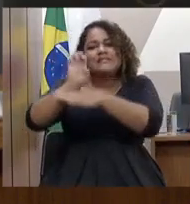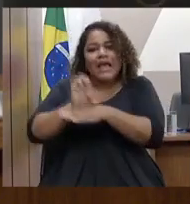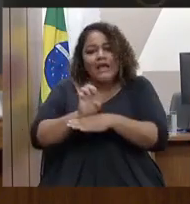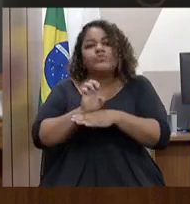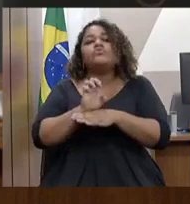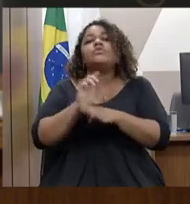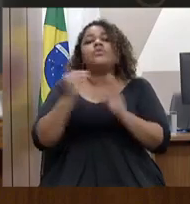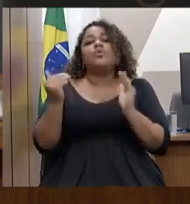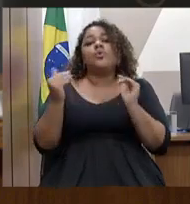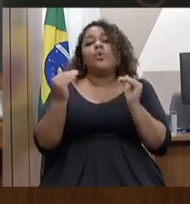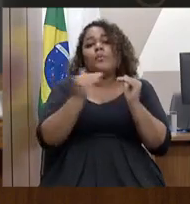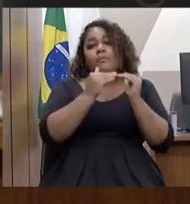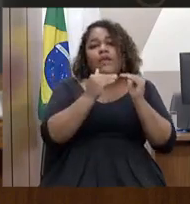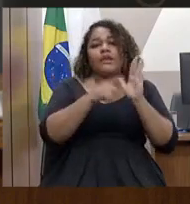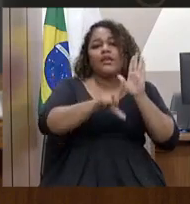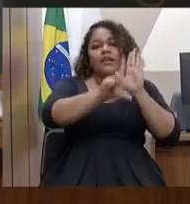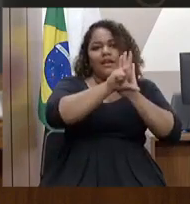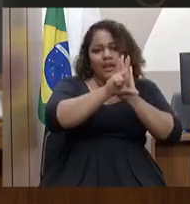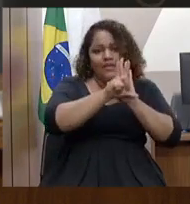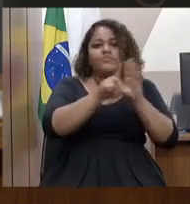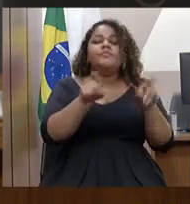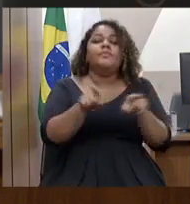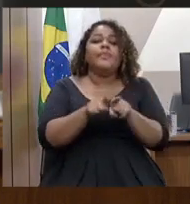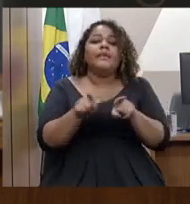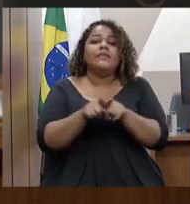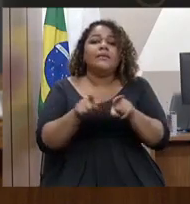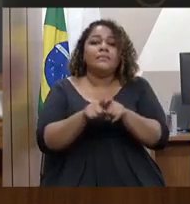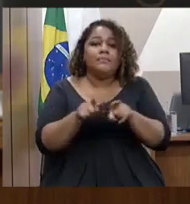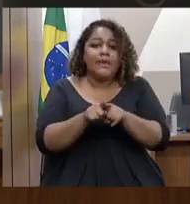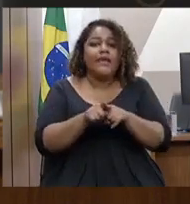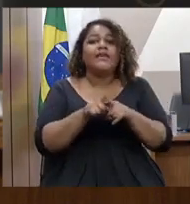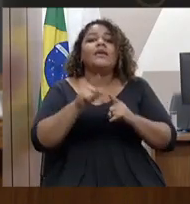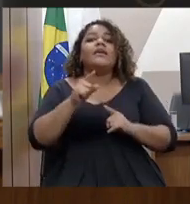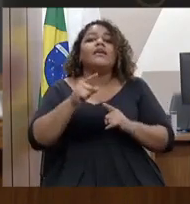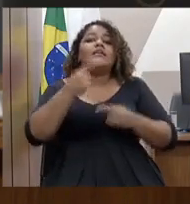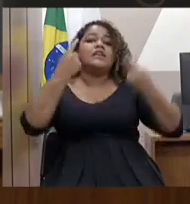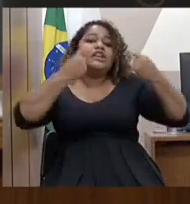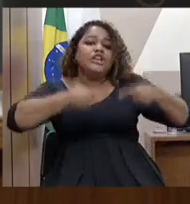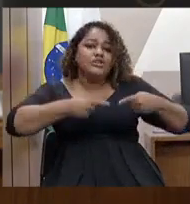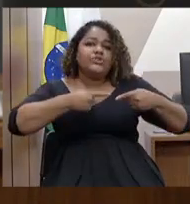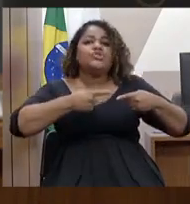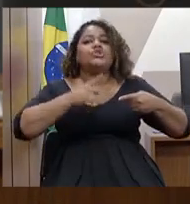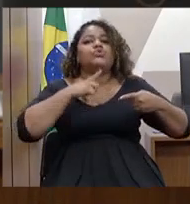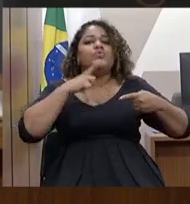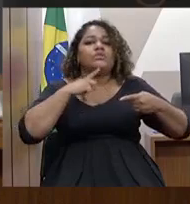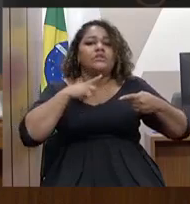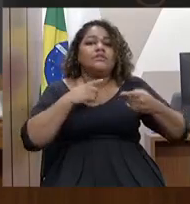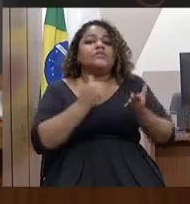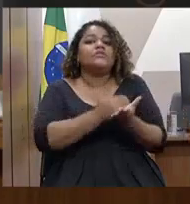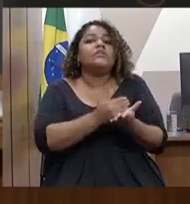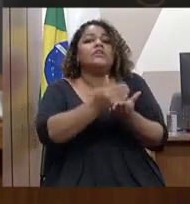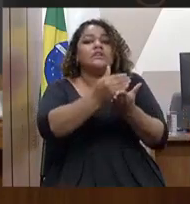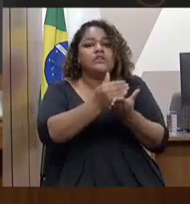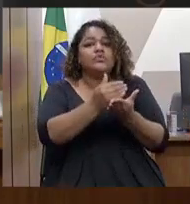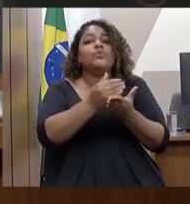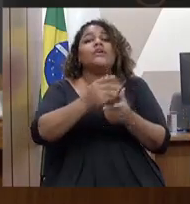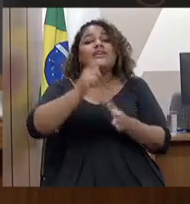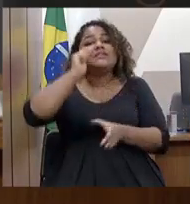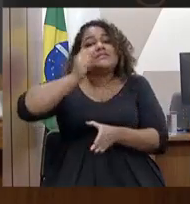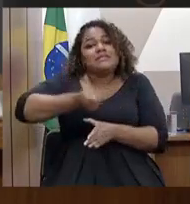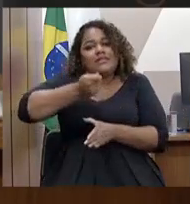decorrentes da relação de trabalho bem Como litígios que tem origem no cumprimento de suas próprias sentenças inclusive coletivas